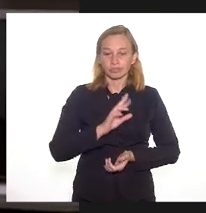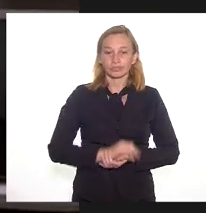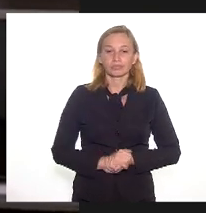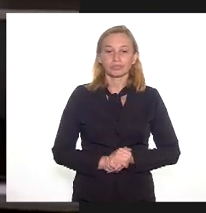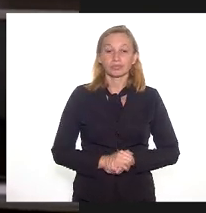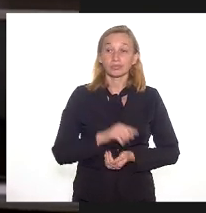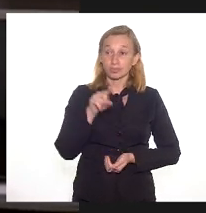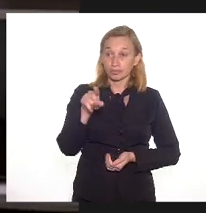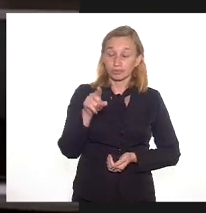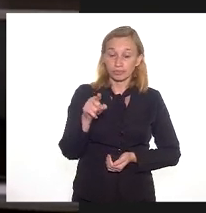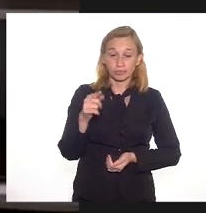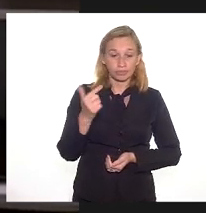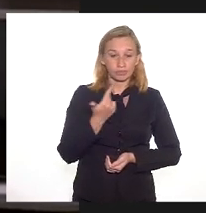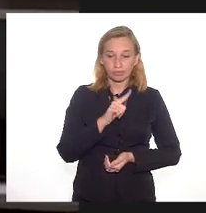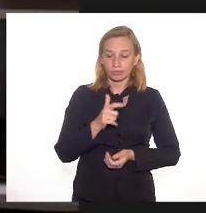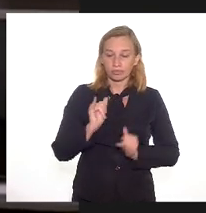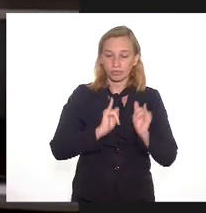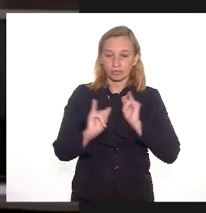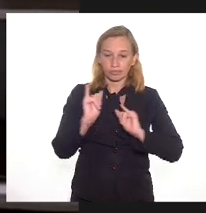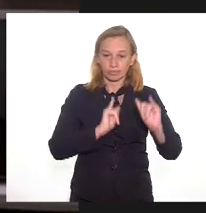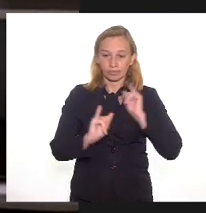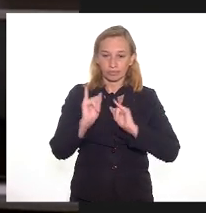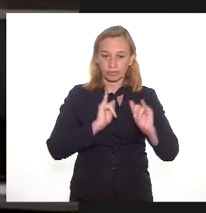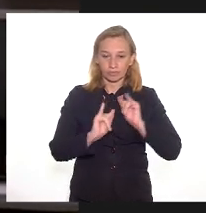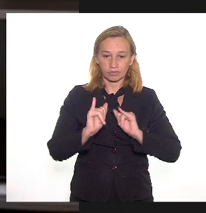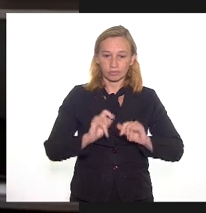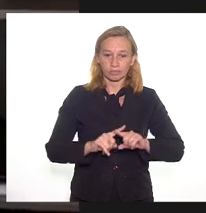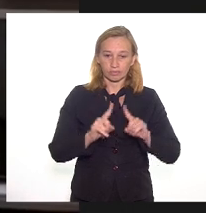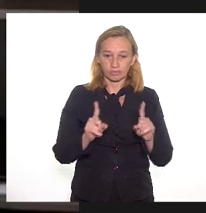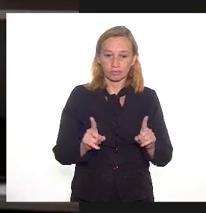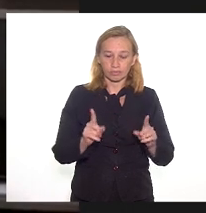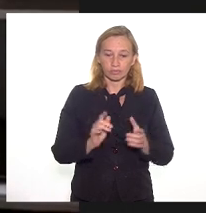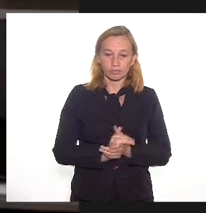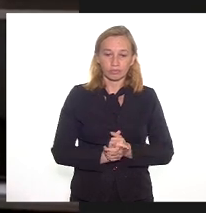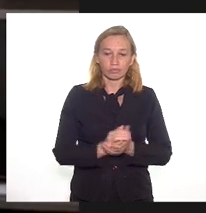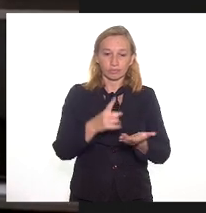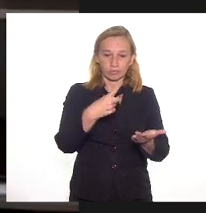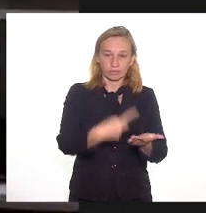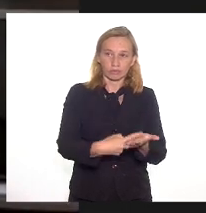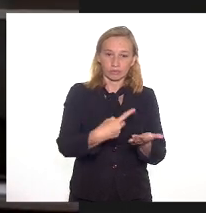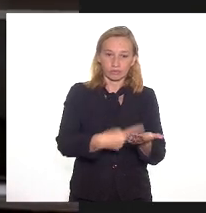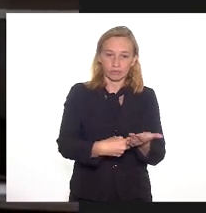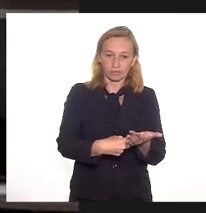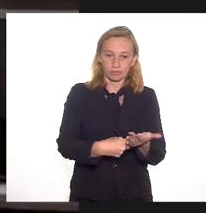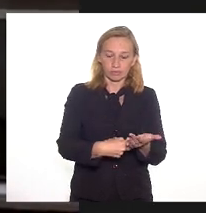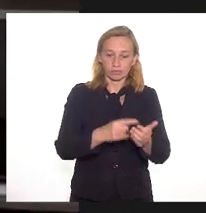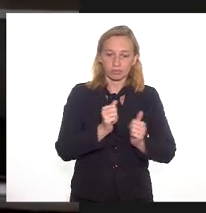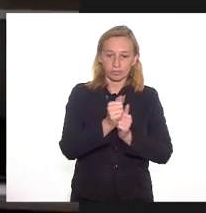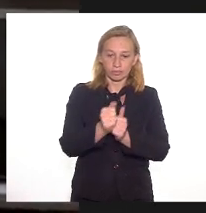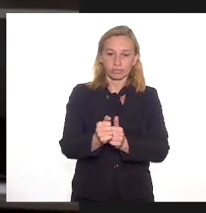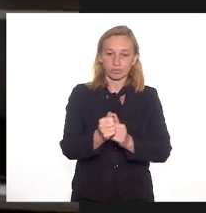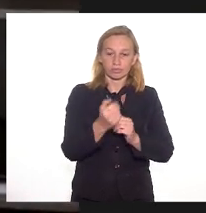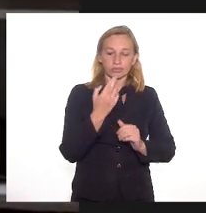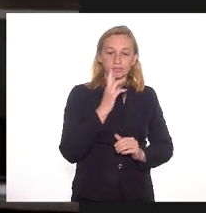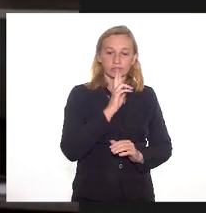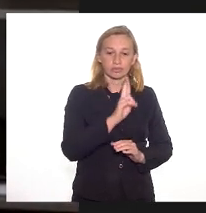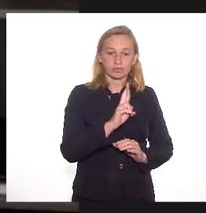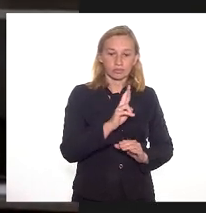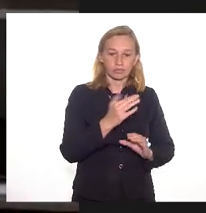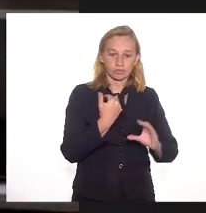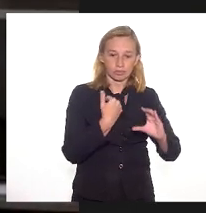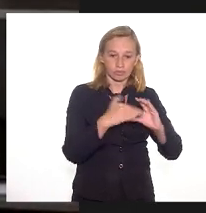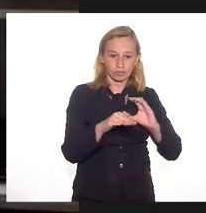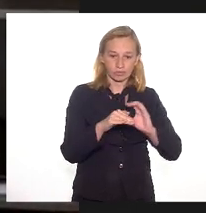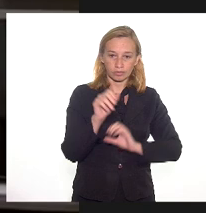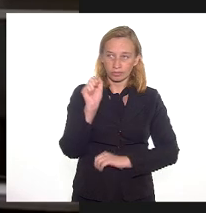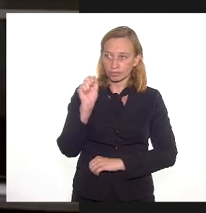que você não tiver informações... Mas aí fica o compromisso do encaminhamento das respostas depois por e-mail,